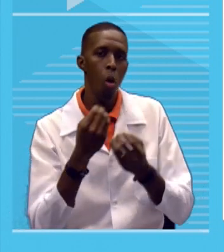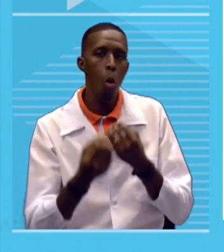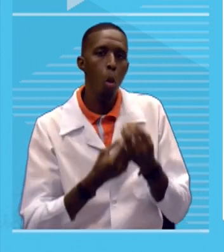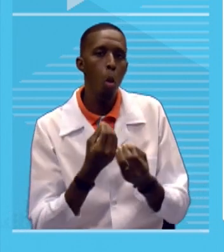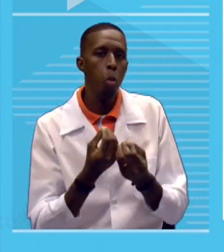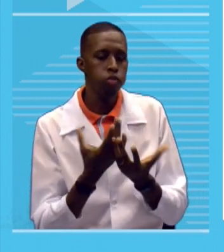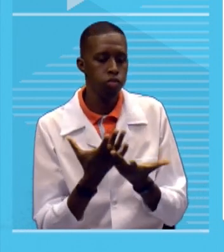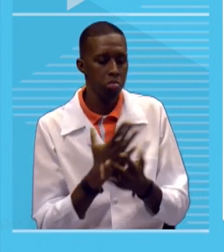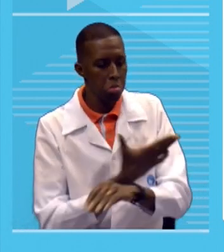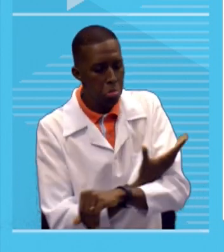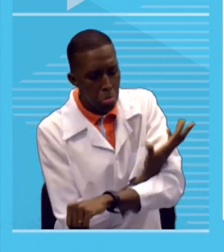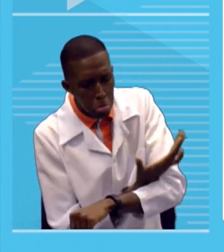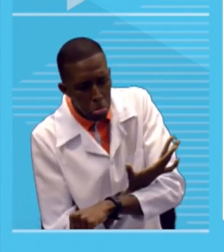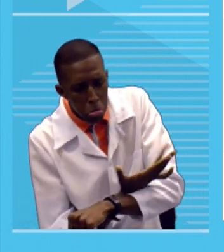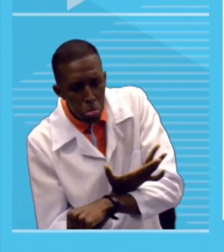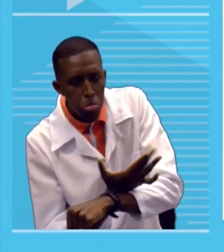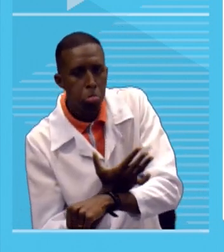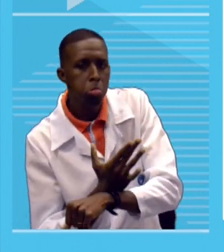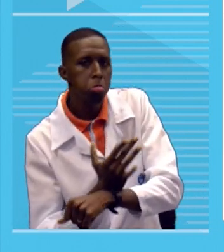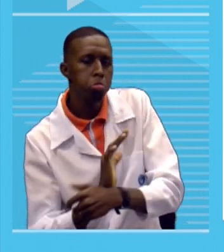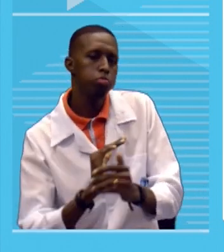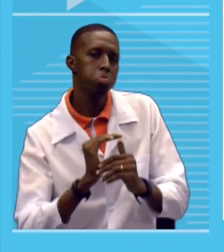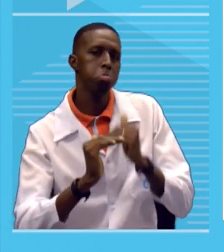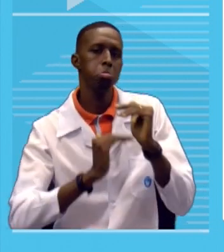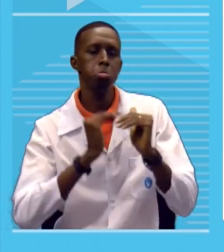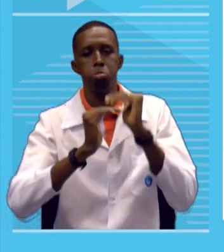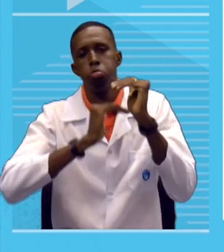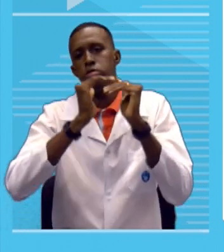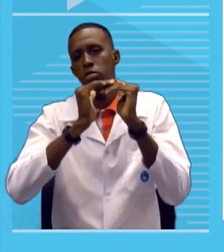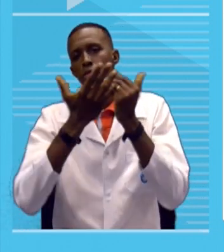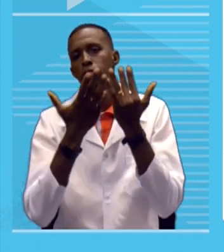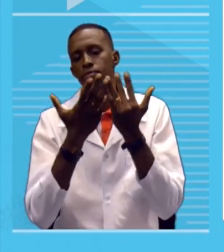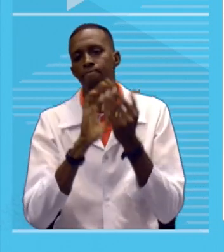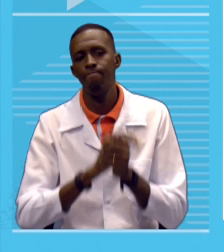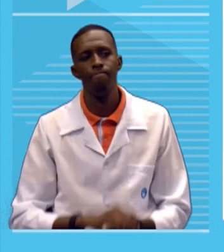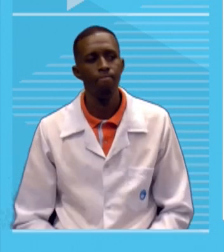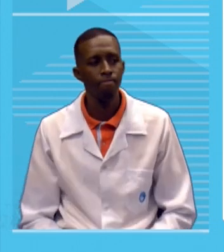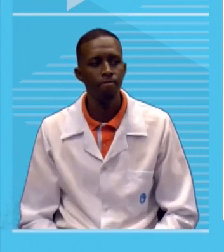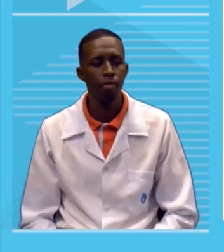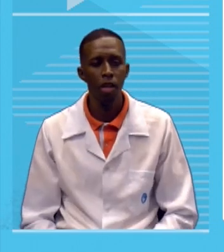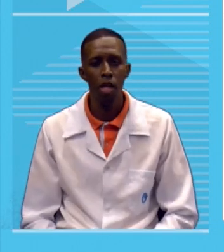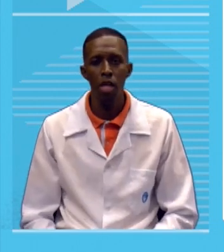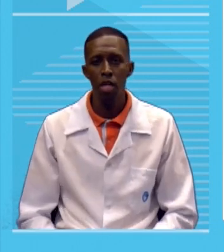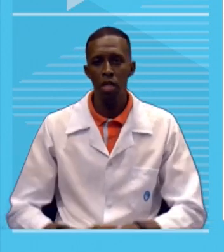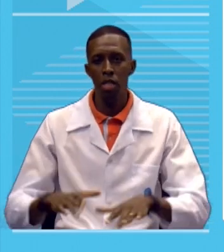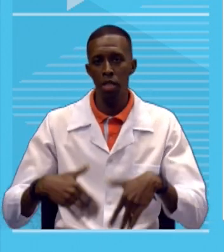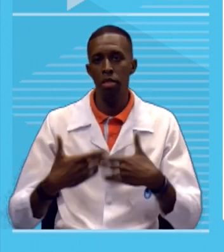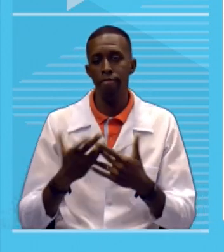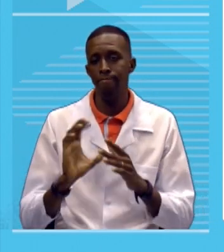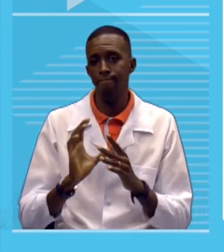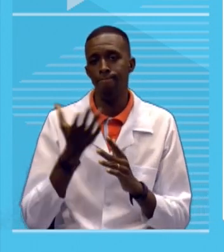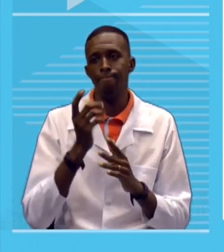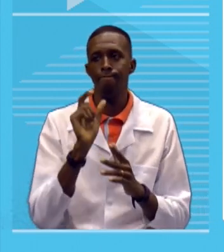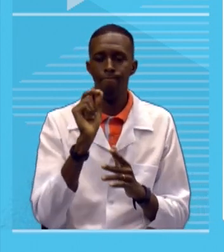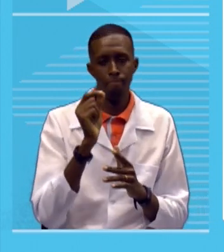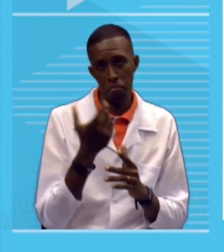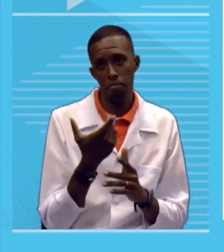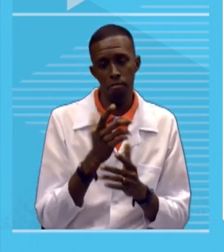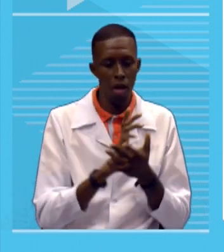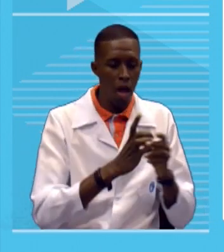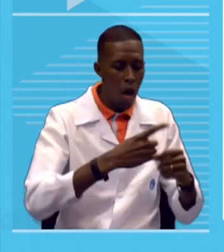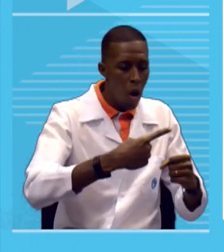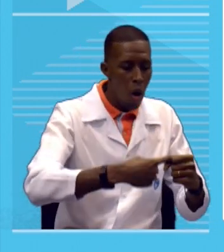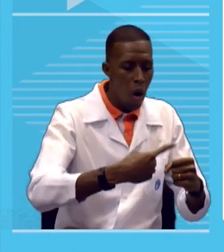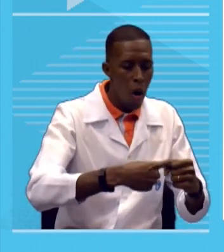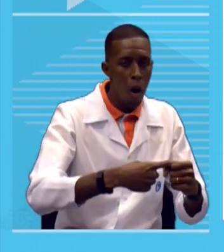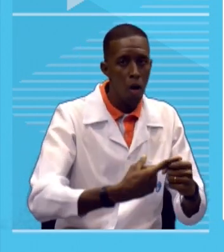primeira vez o Brasil, a população urbana superou a população rural. Então, o Brasil